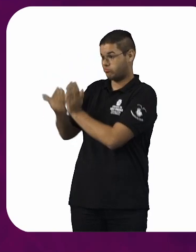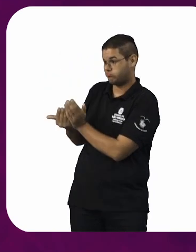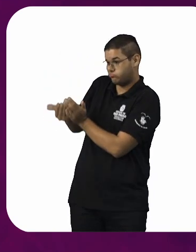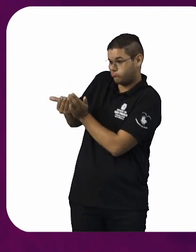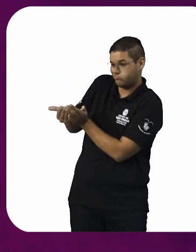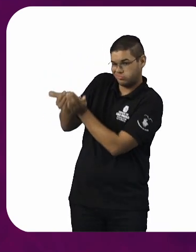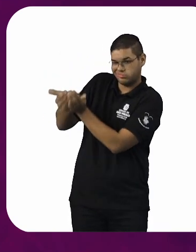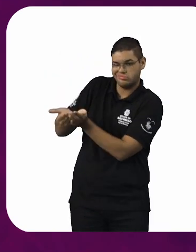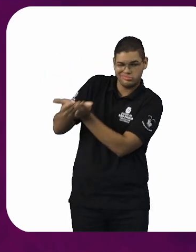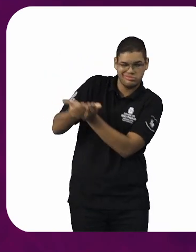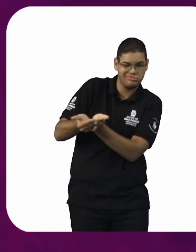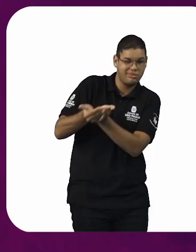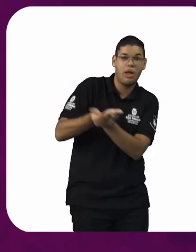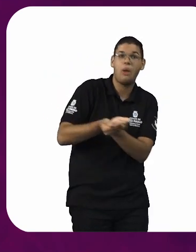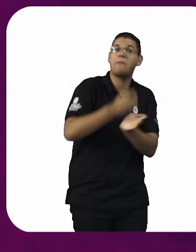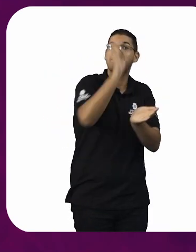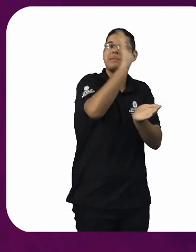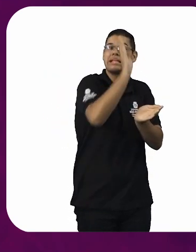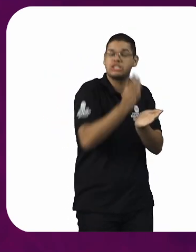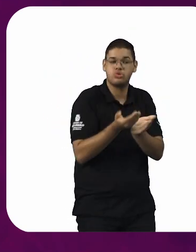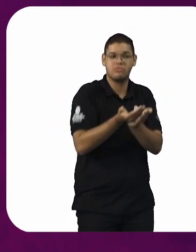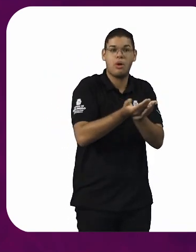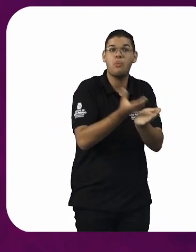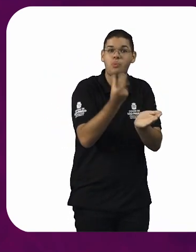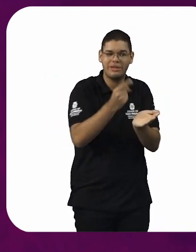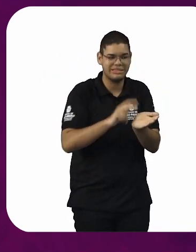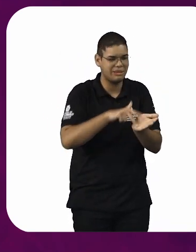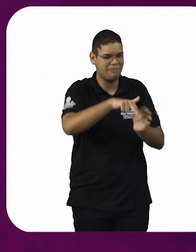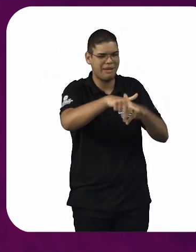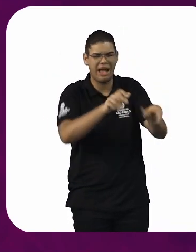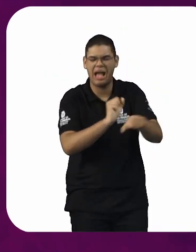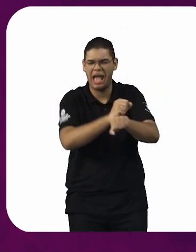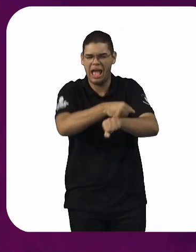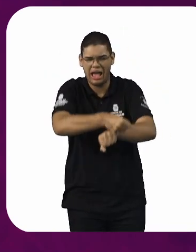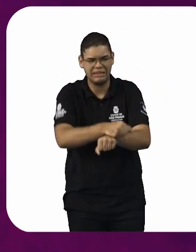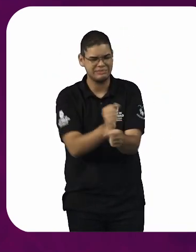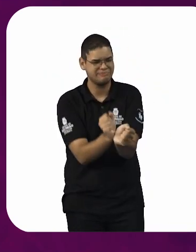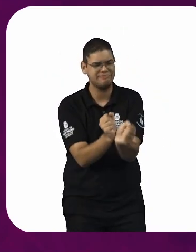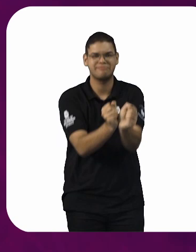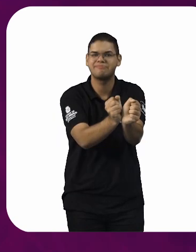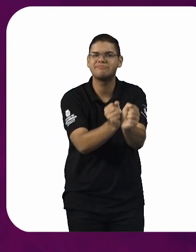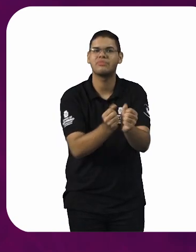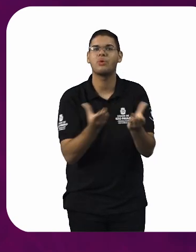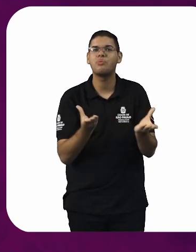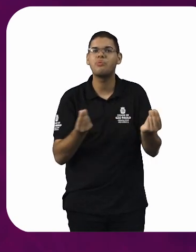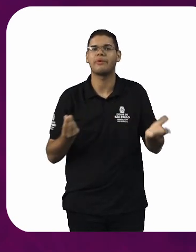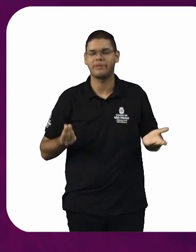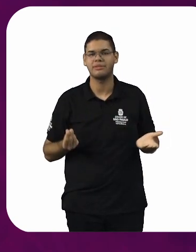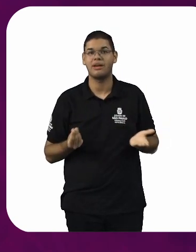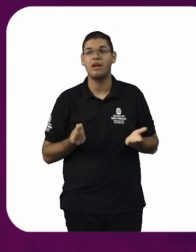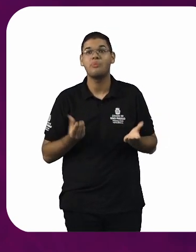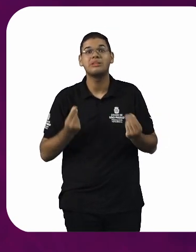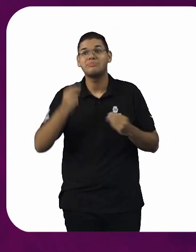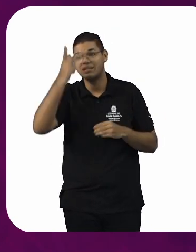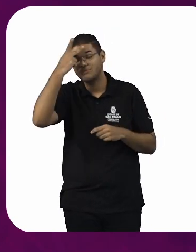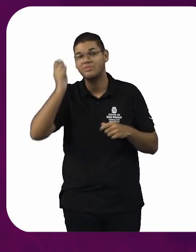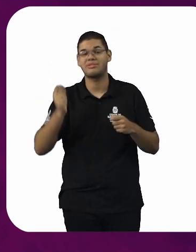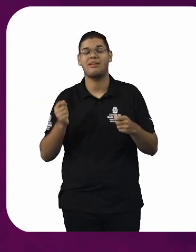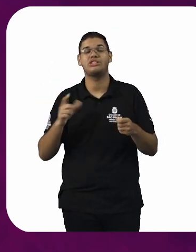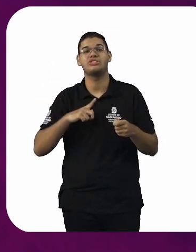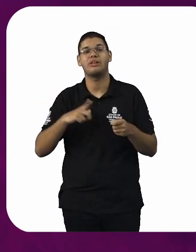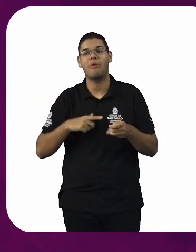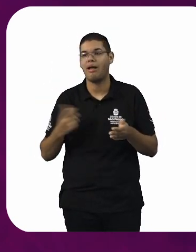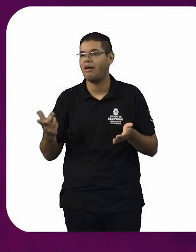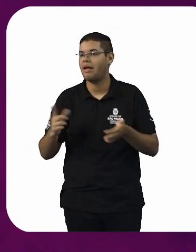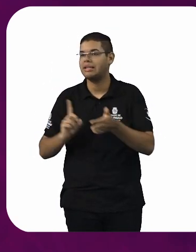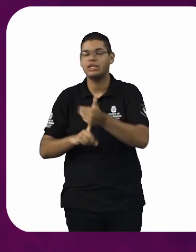um motivo, né? Não é porque eles dominavam tecnologias, por exemplo, na agricultura, na